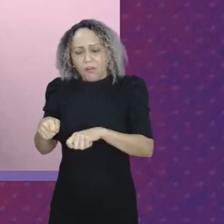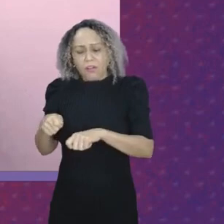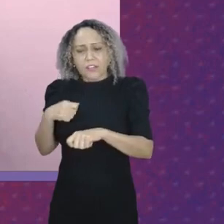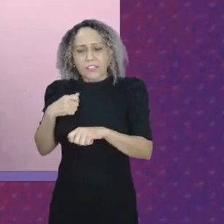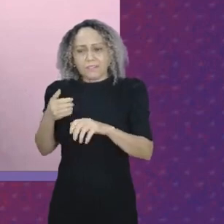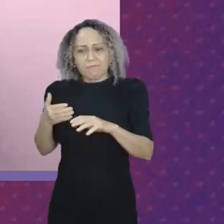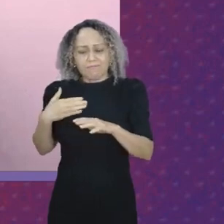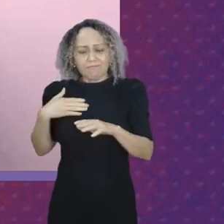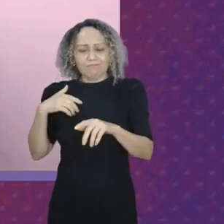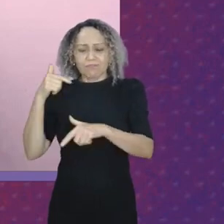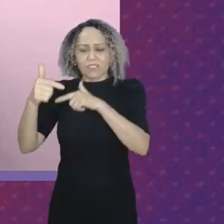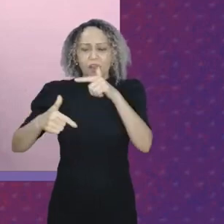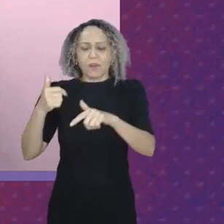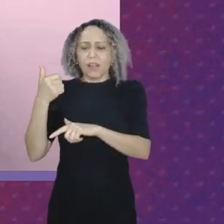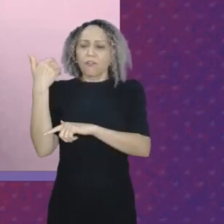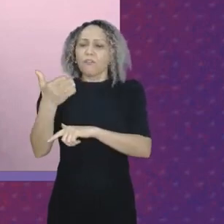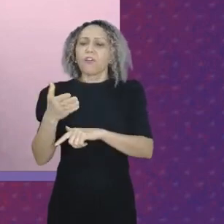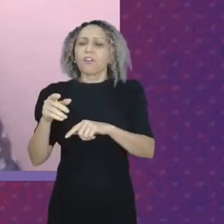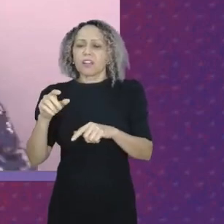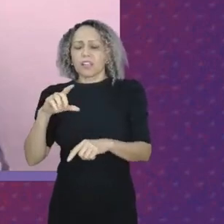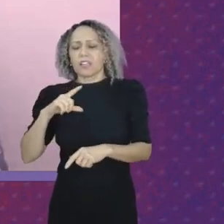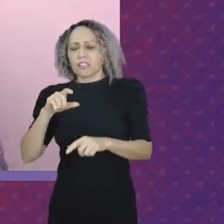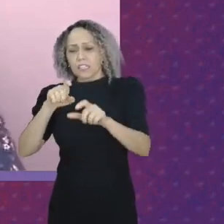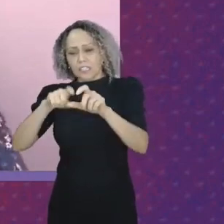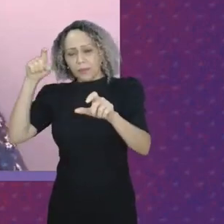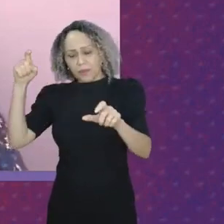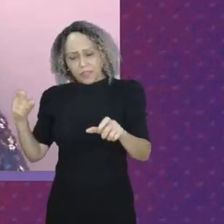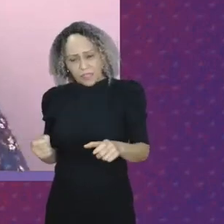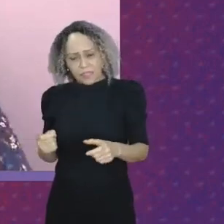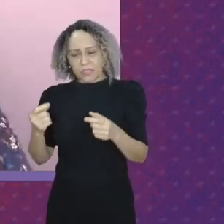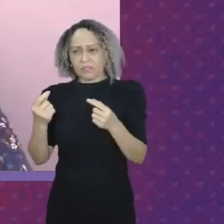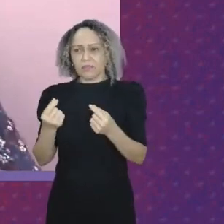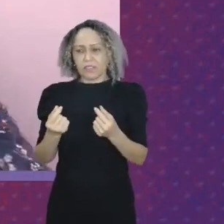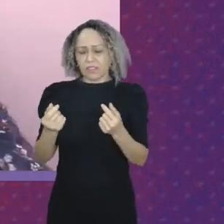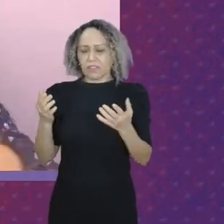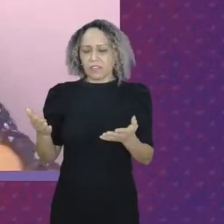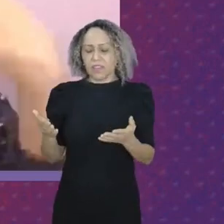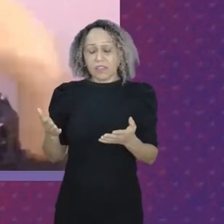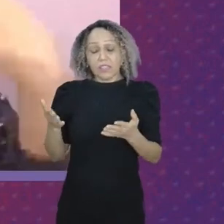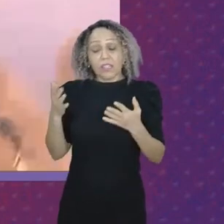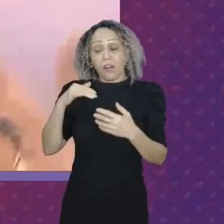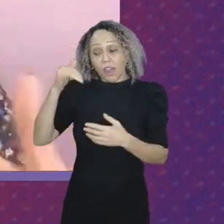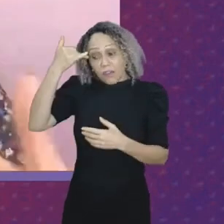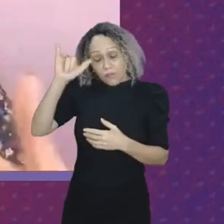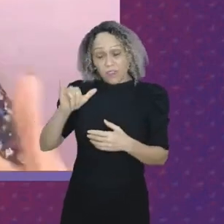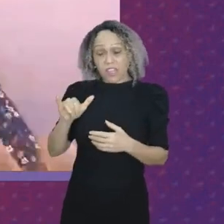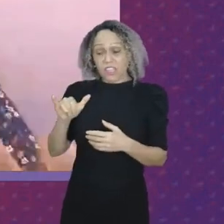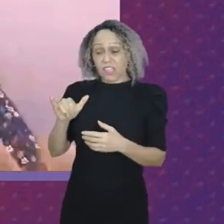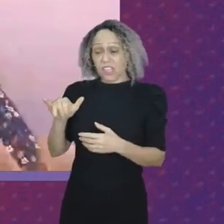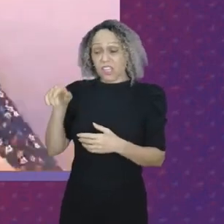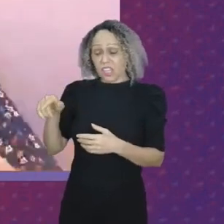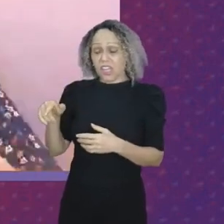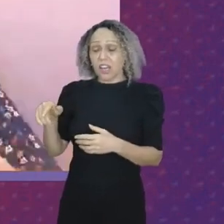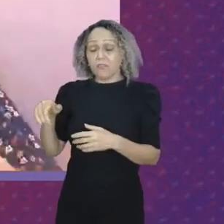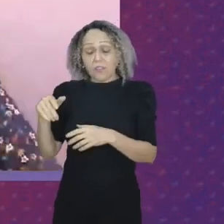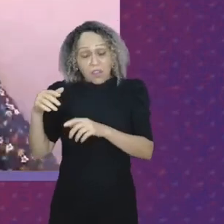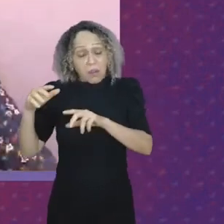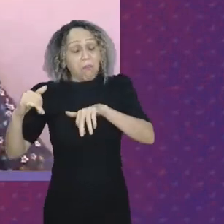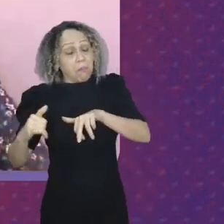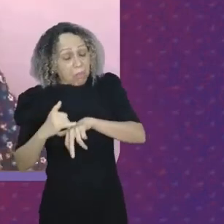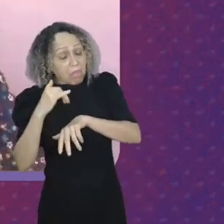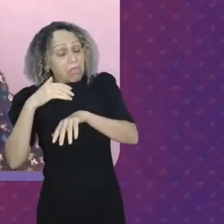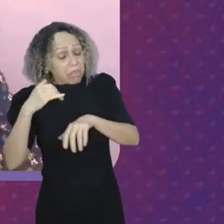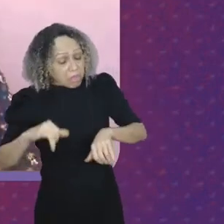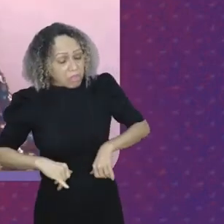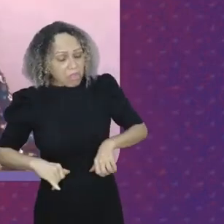ela tenha independência financeira, isso faz com que ela não se mantenha num relacionamento abusivo. Então é uma cadeia de ações e reações que podem ser feitas.